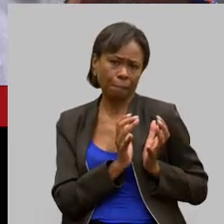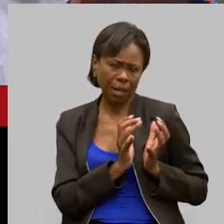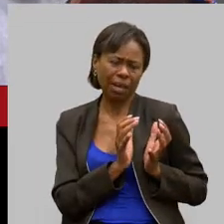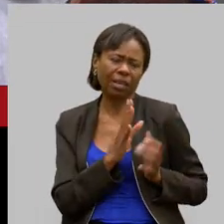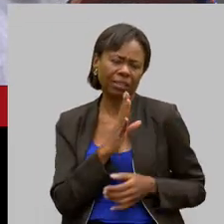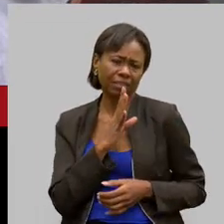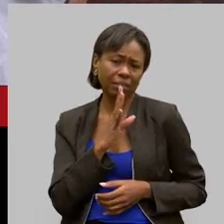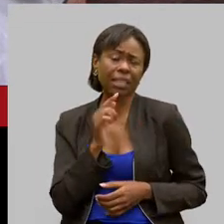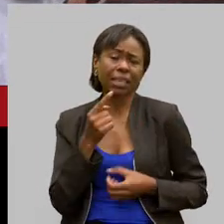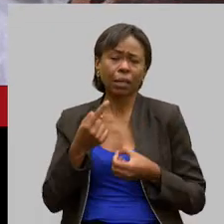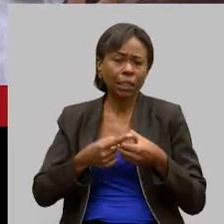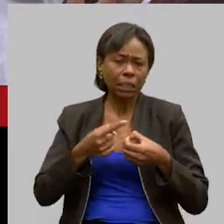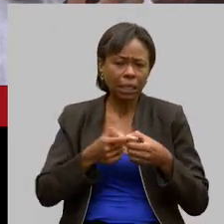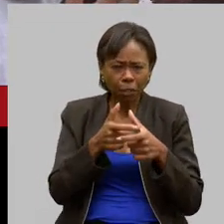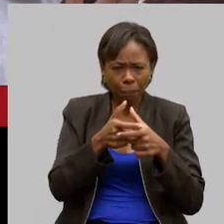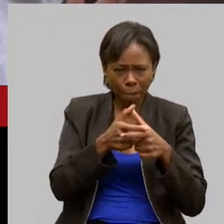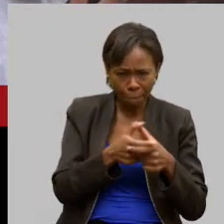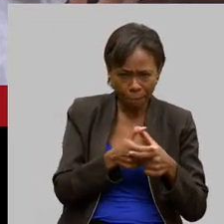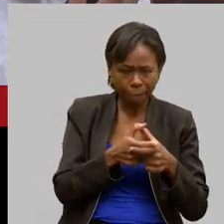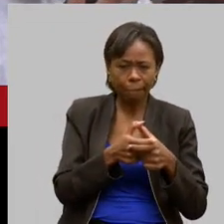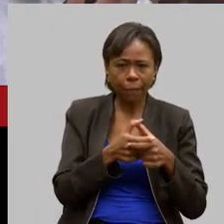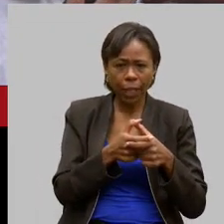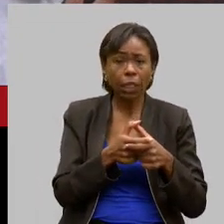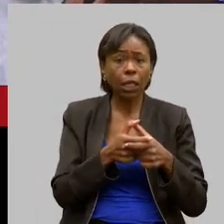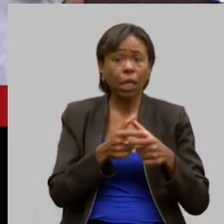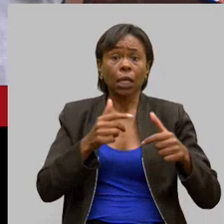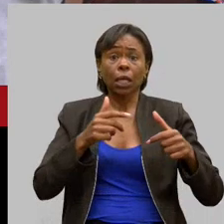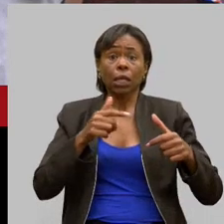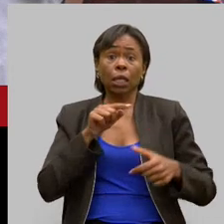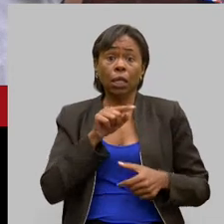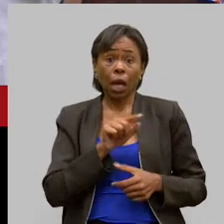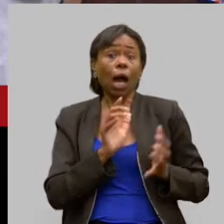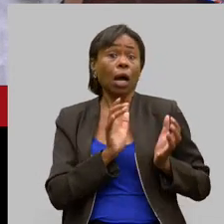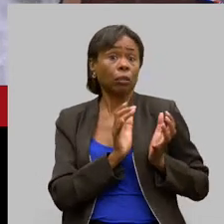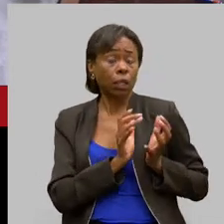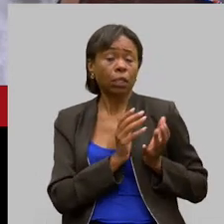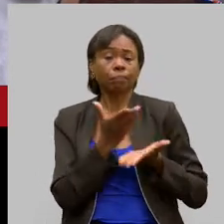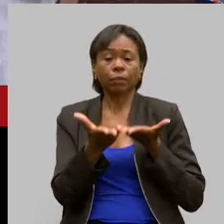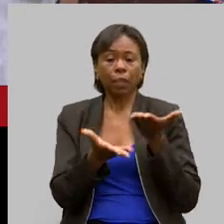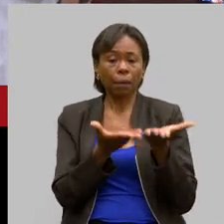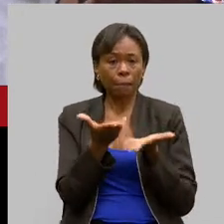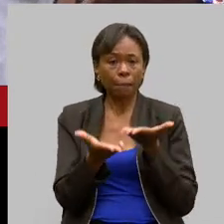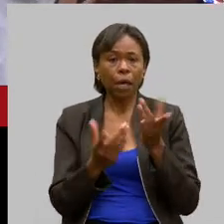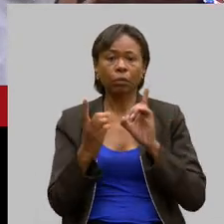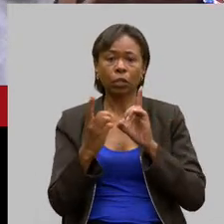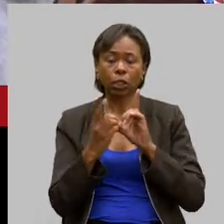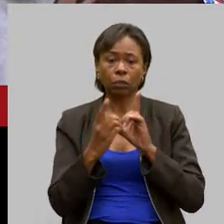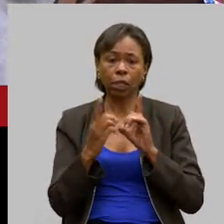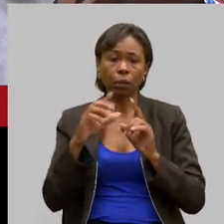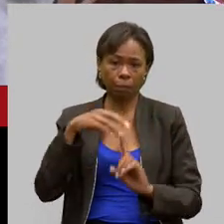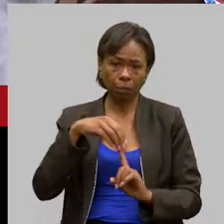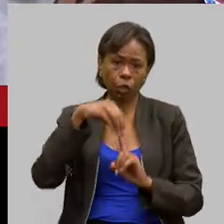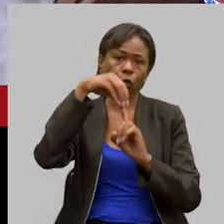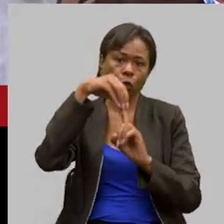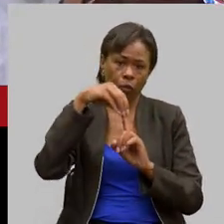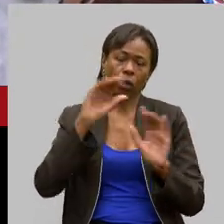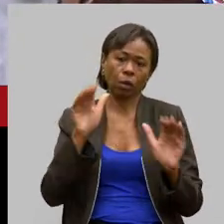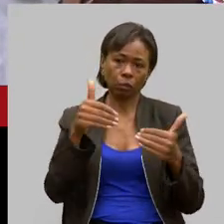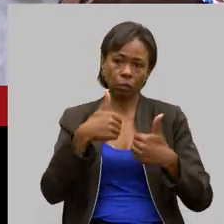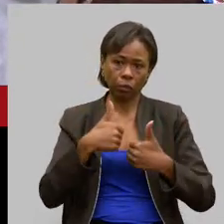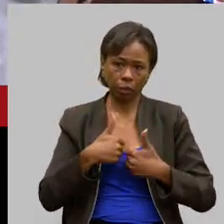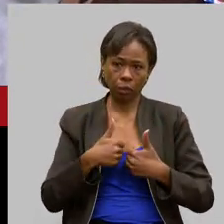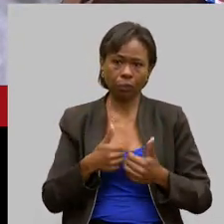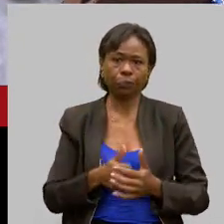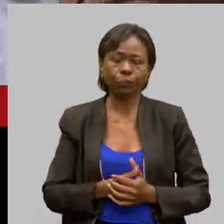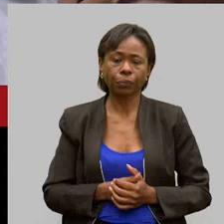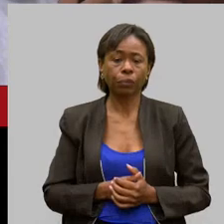nas cidades de pequeno porte Elas têm sim feito os atendimentos prioritários aos autistas e